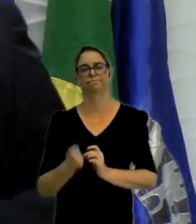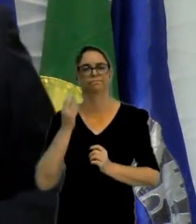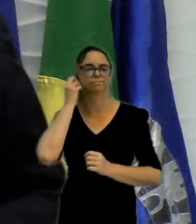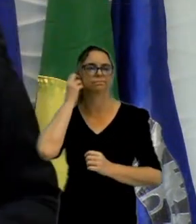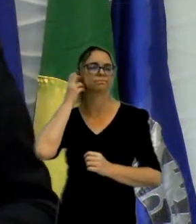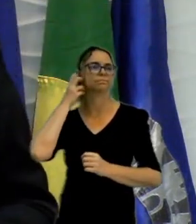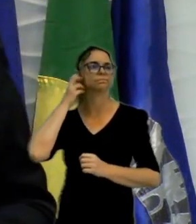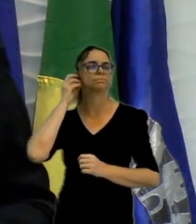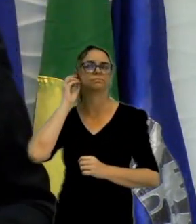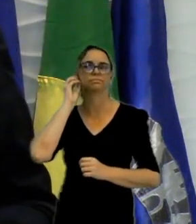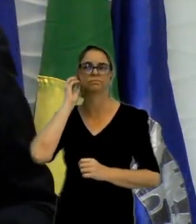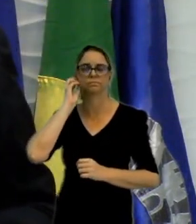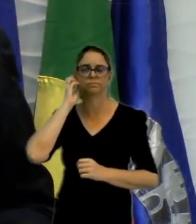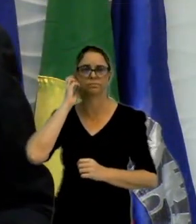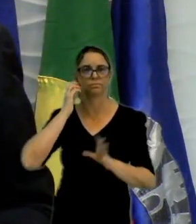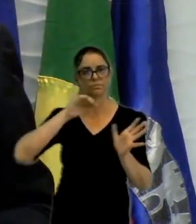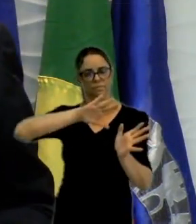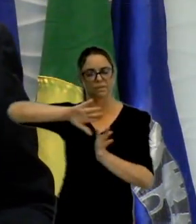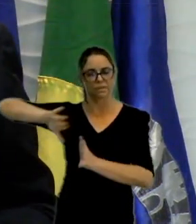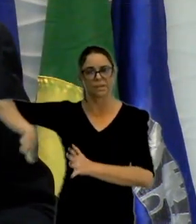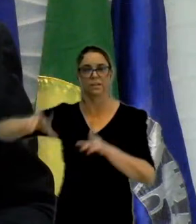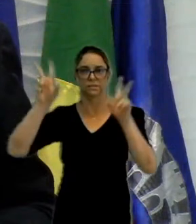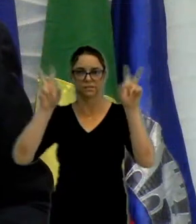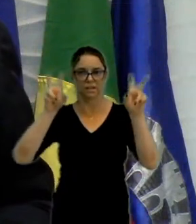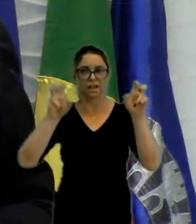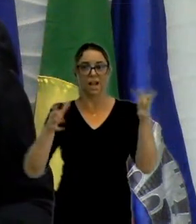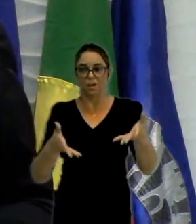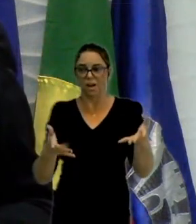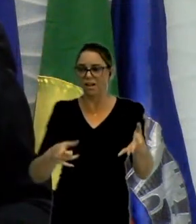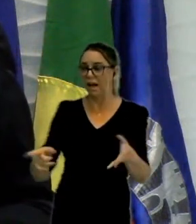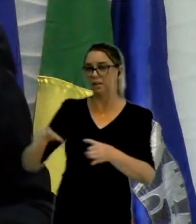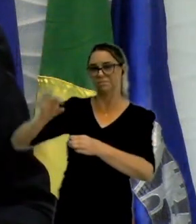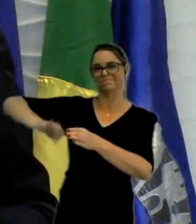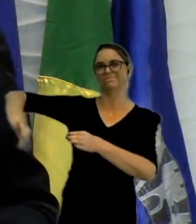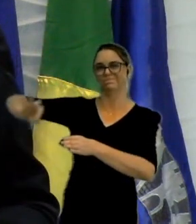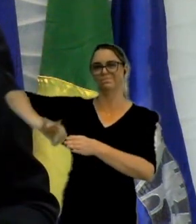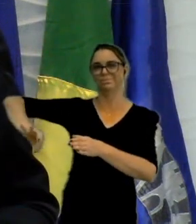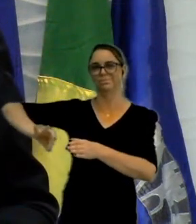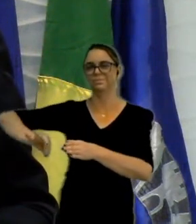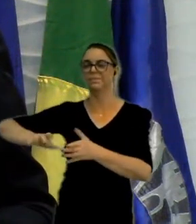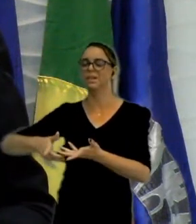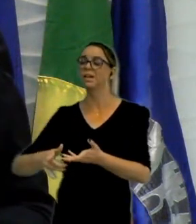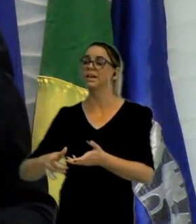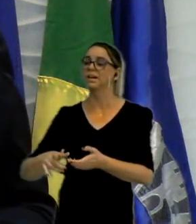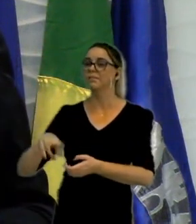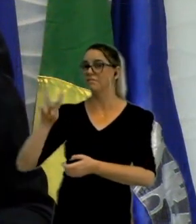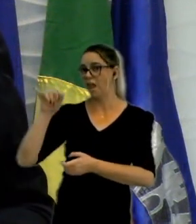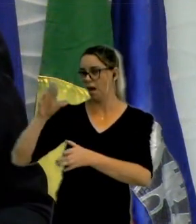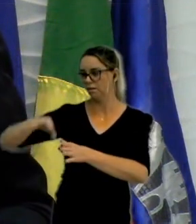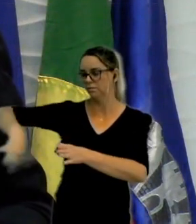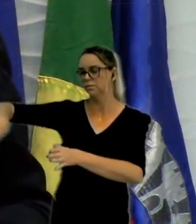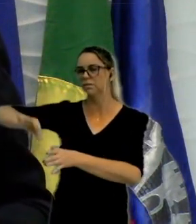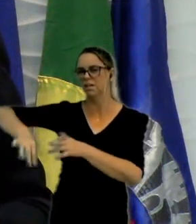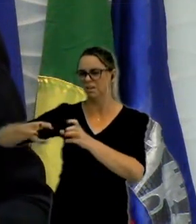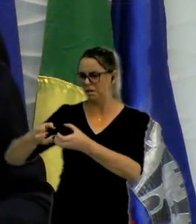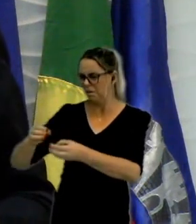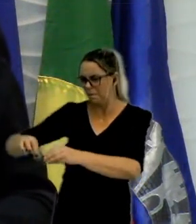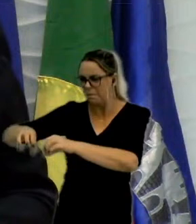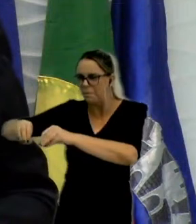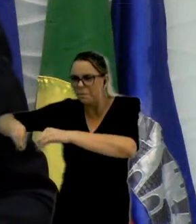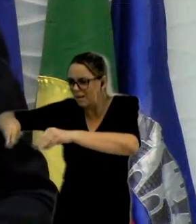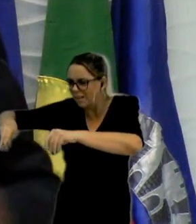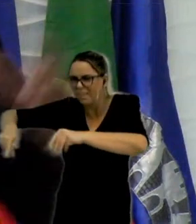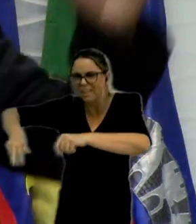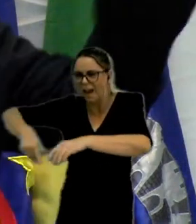Agora, falar sobre metralha na Vila do Espírito Santo. Muita metralha no meio da rua. Muita.